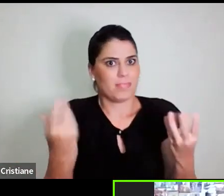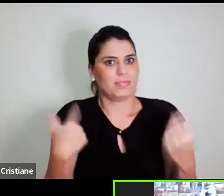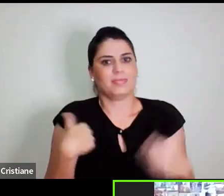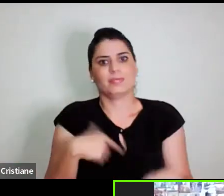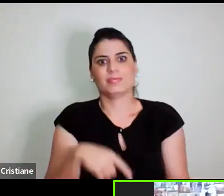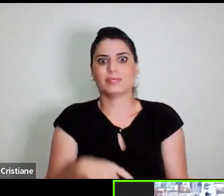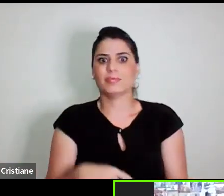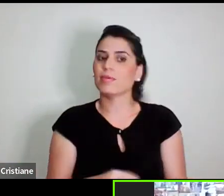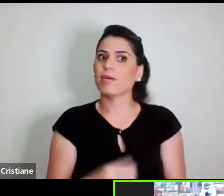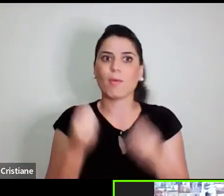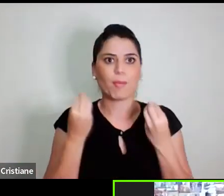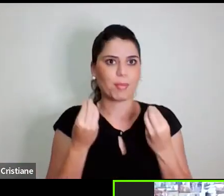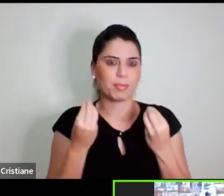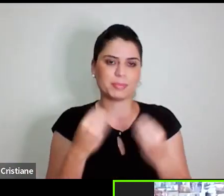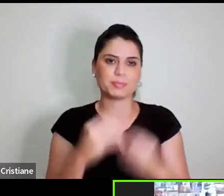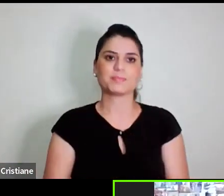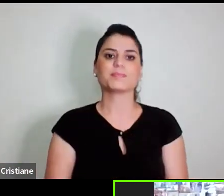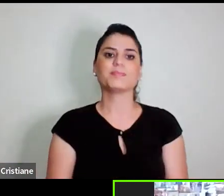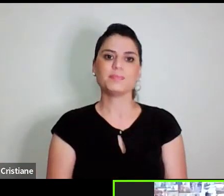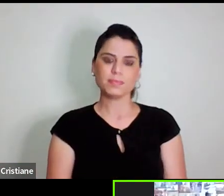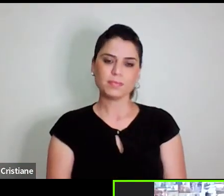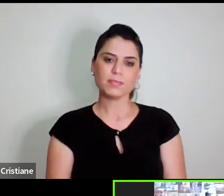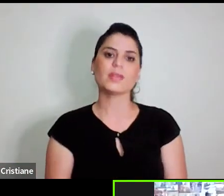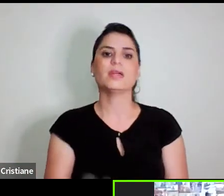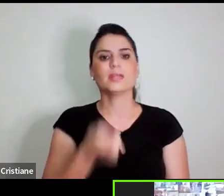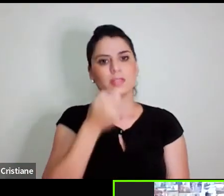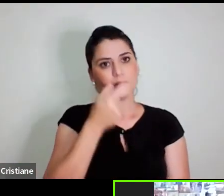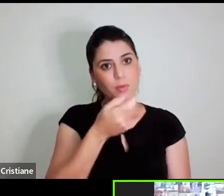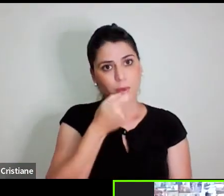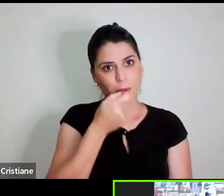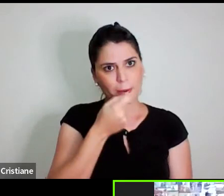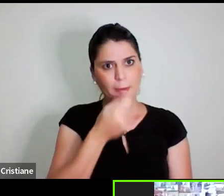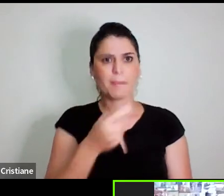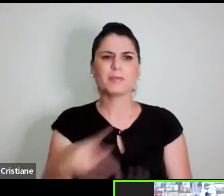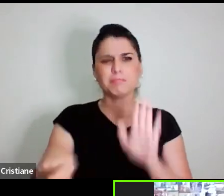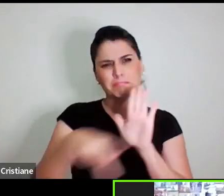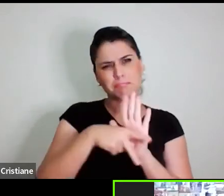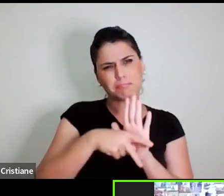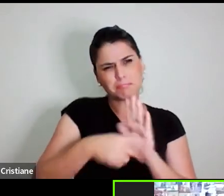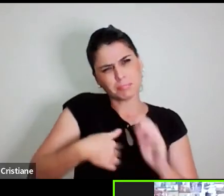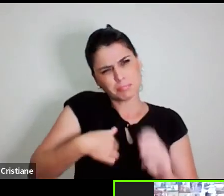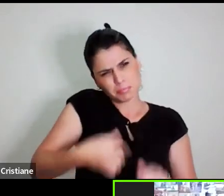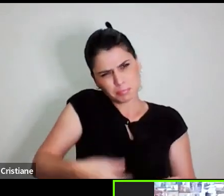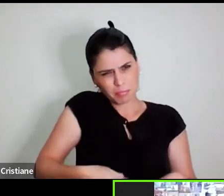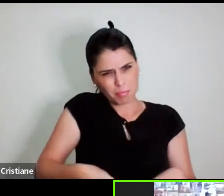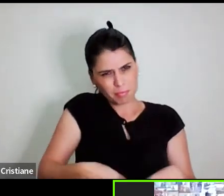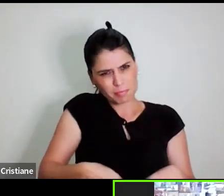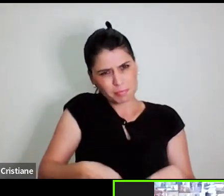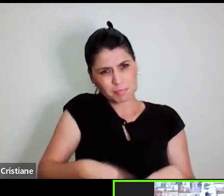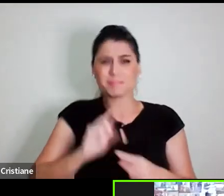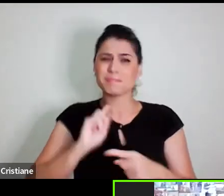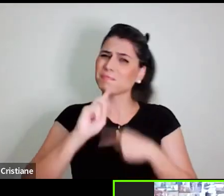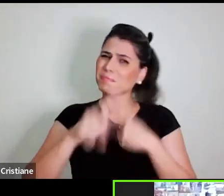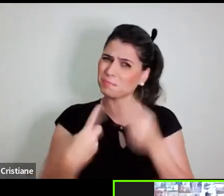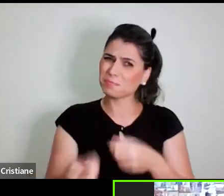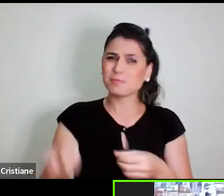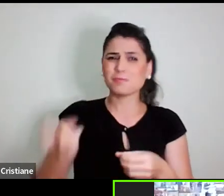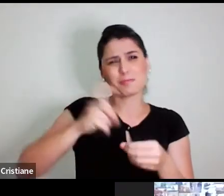tomo aquilo tudo. Aí eu tomava o remédio para o estômago, dava uma melhoradinha e daqui a pouco voltava tudo de